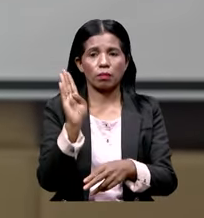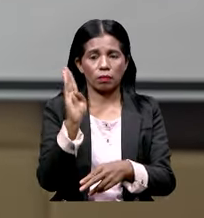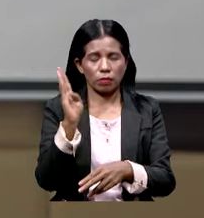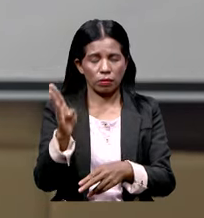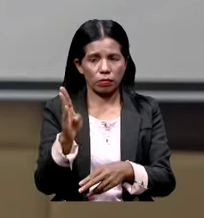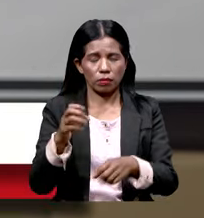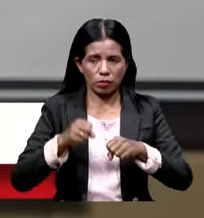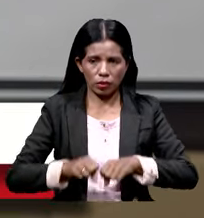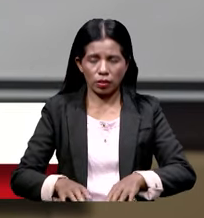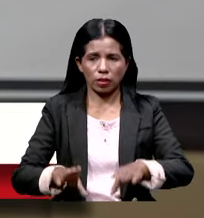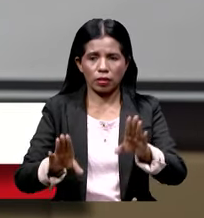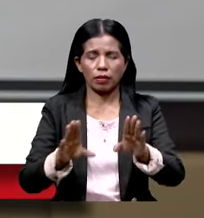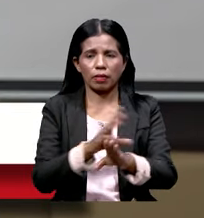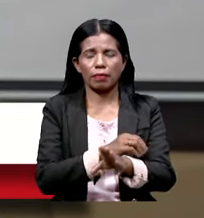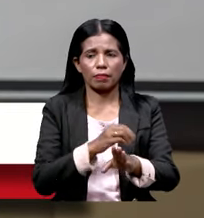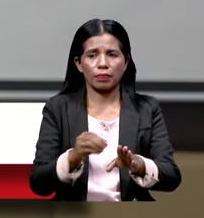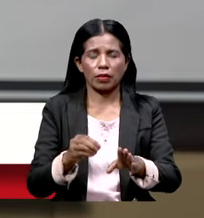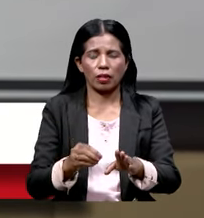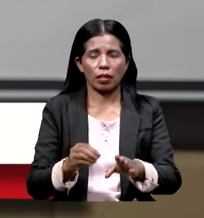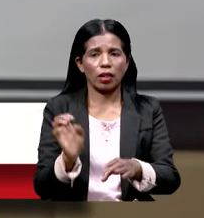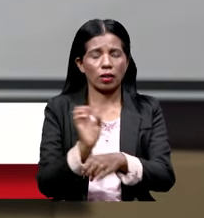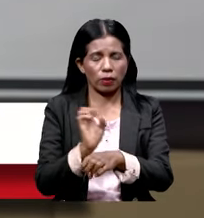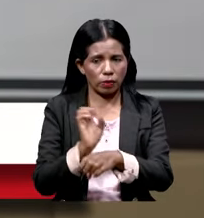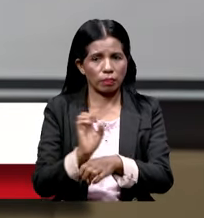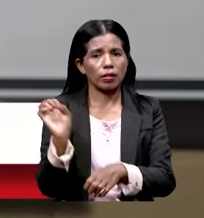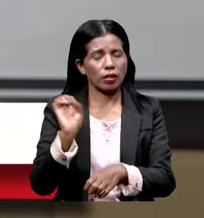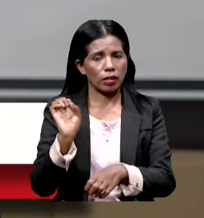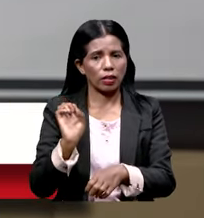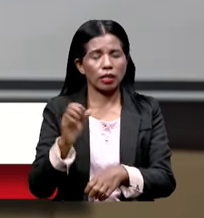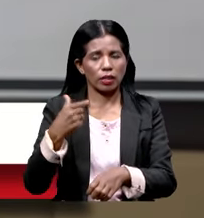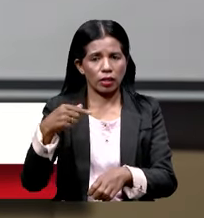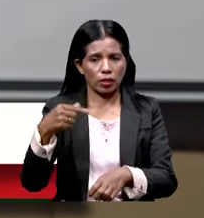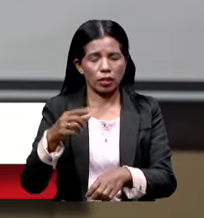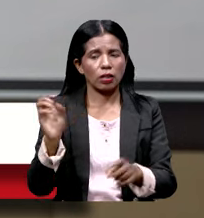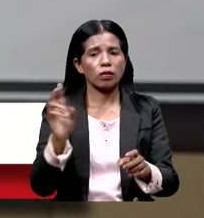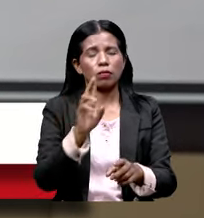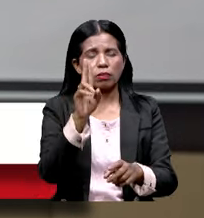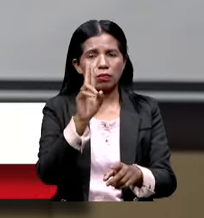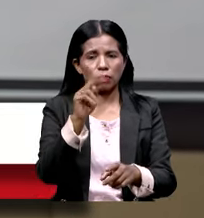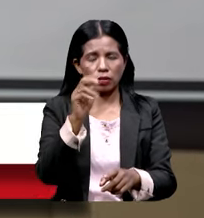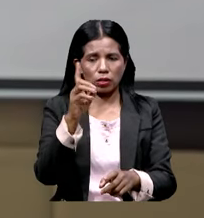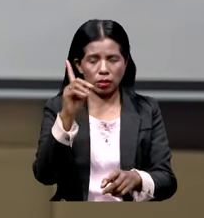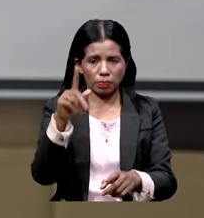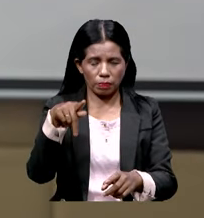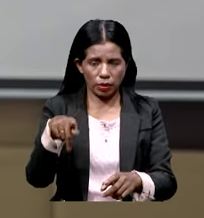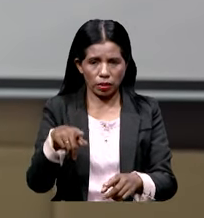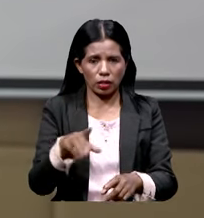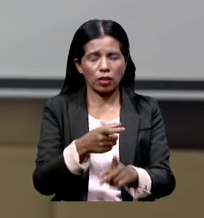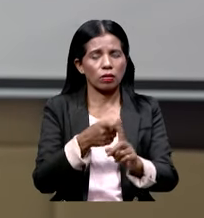and it's to. Concepto economia azul ida ne los husi UNDP rasik. Mas ida ne concepto global ida